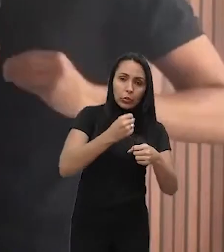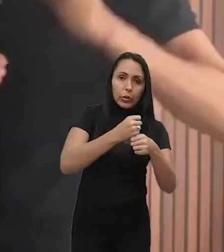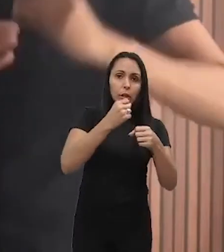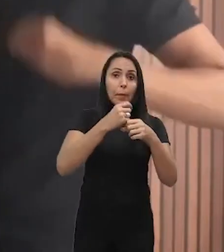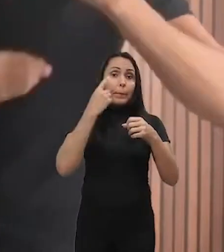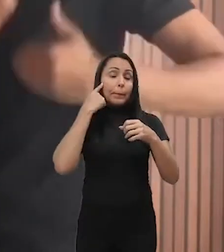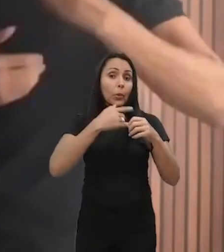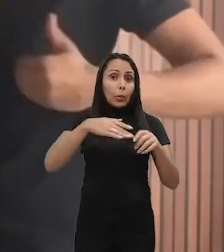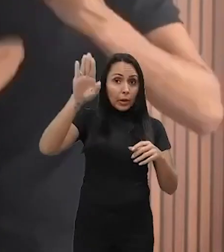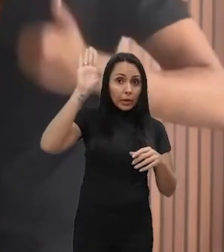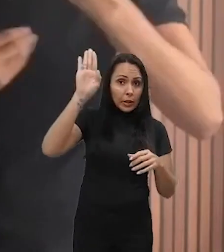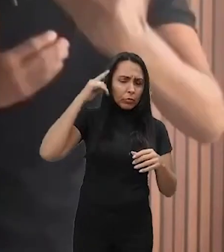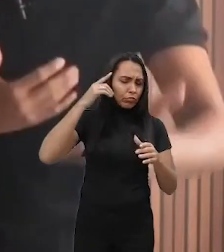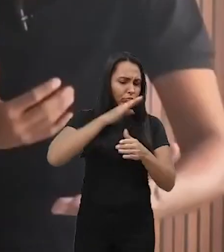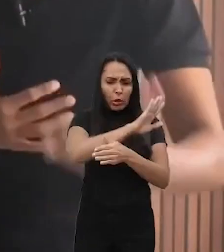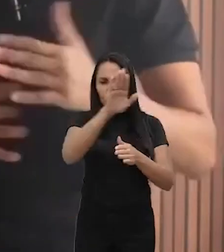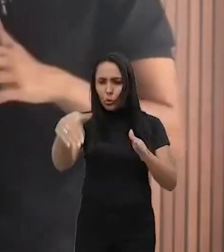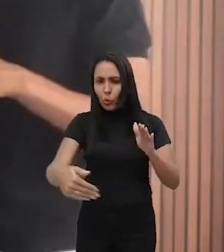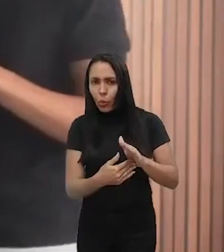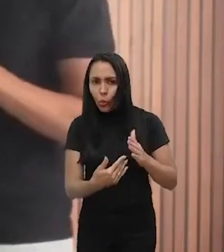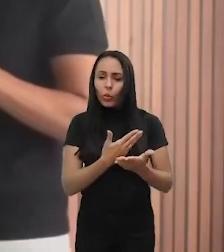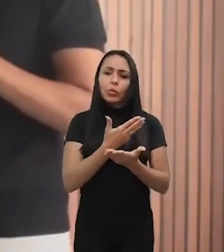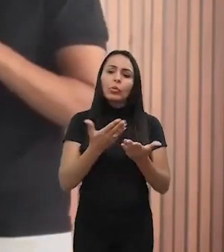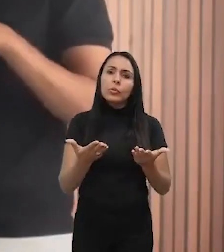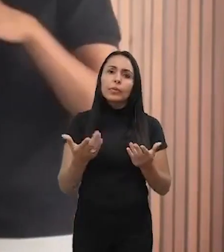tinha prometido a todos os